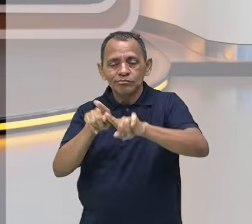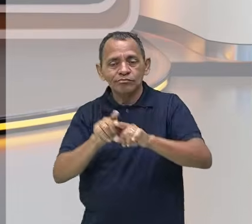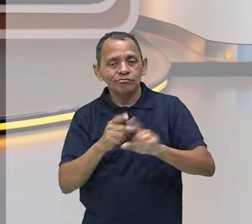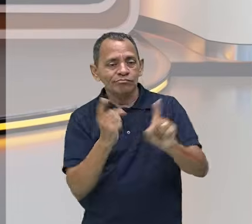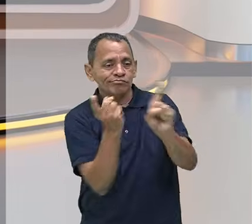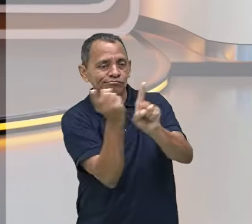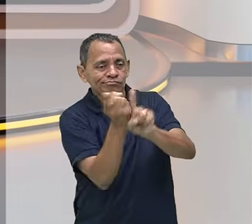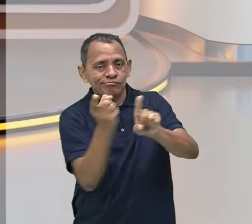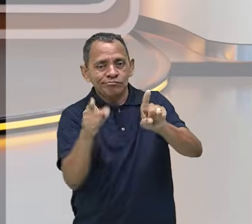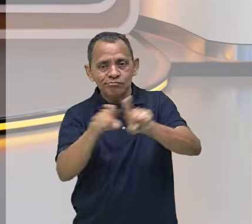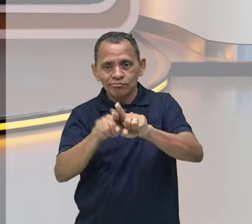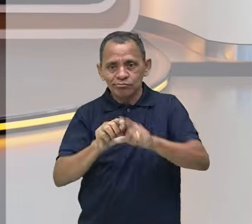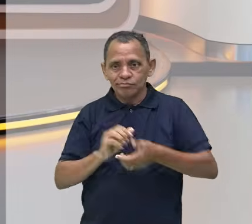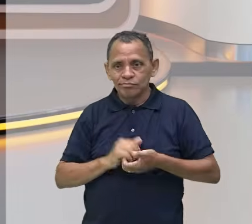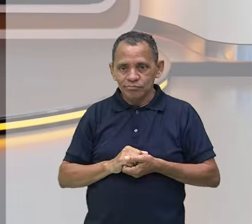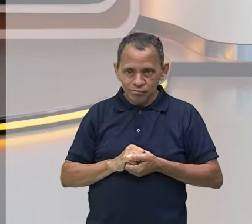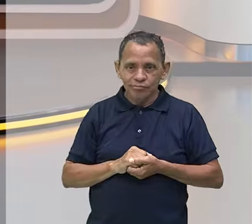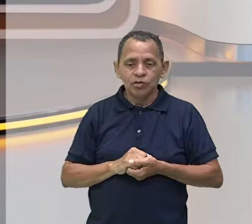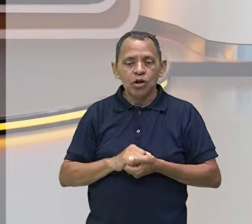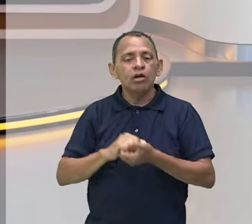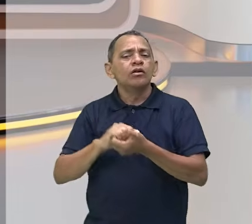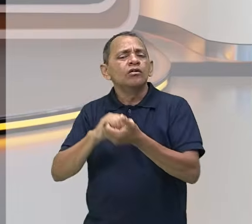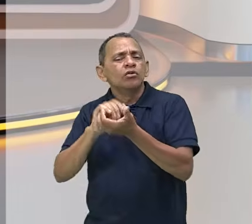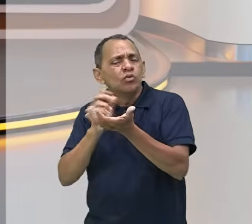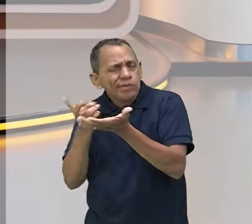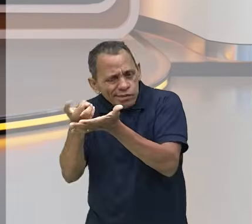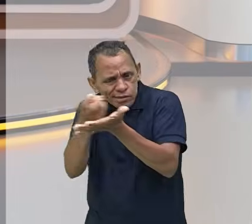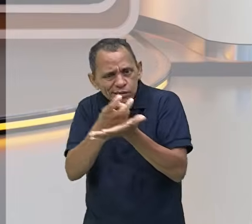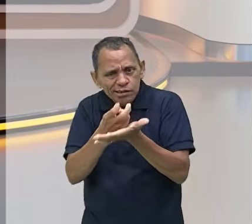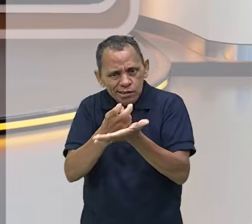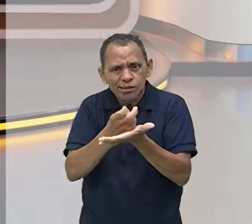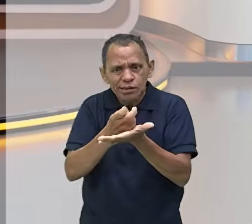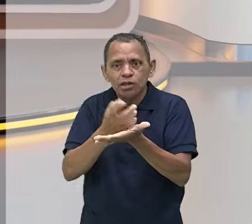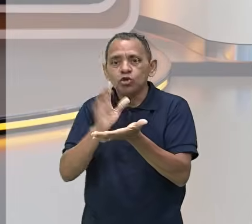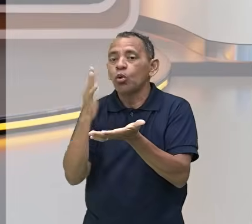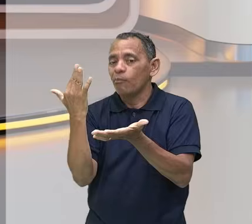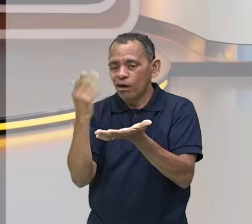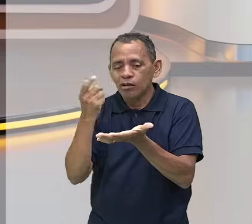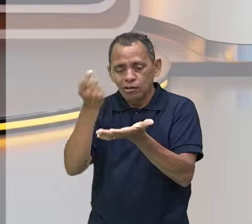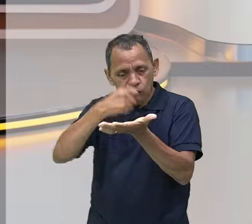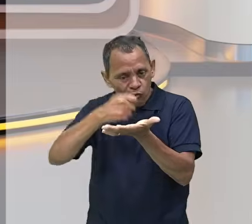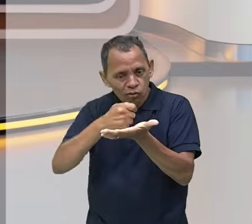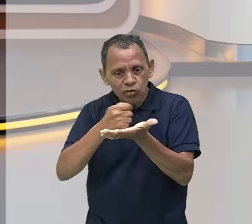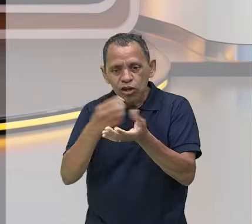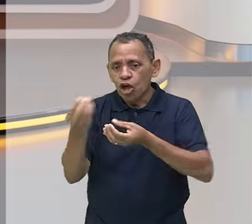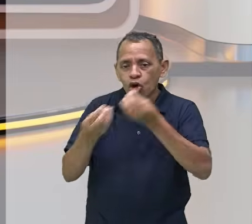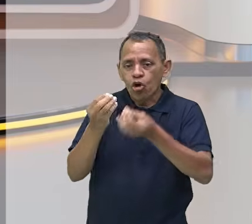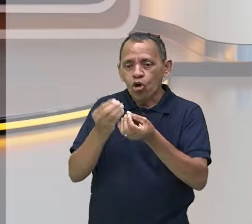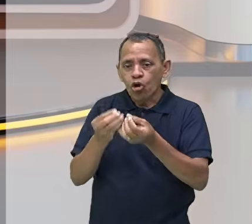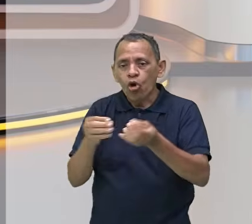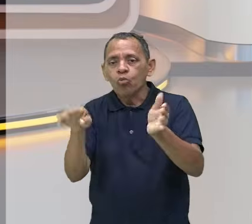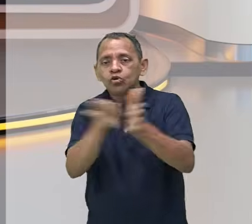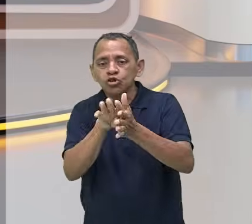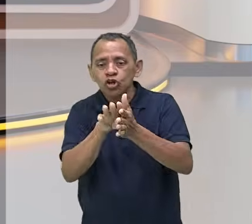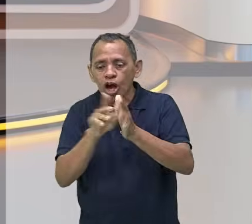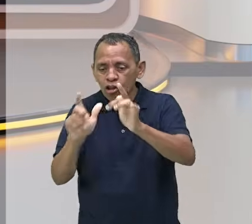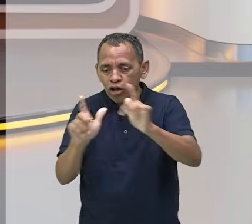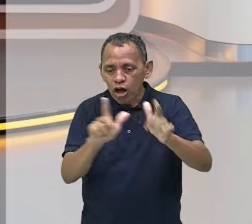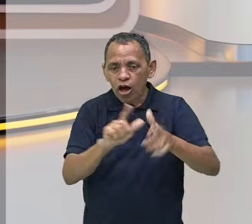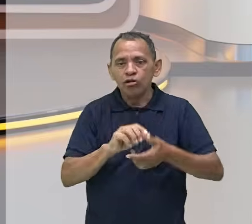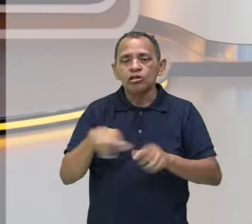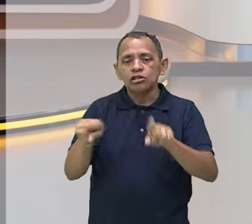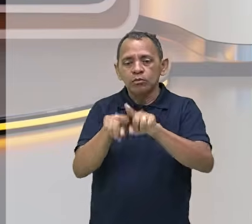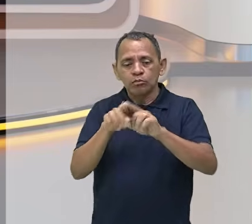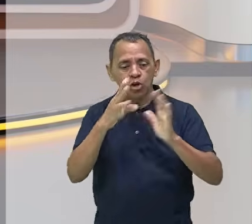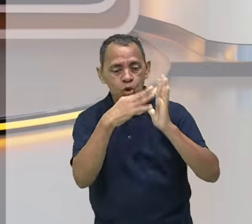mesmo um croquis que a gente desenha ali à mão para explicar para algum colega, né, como chegar em um local, um print de um